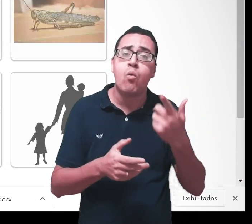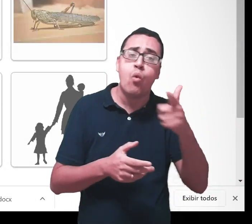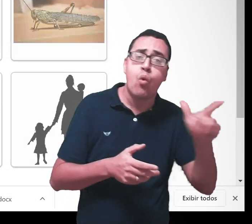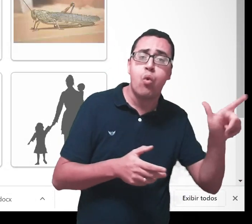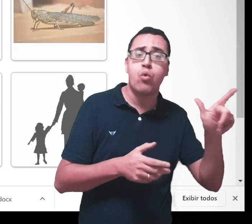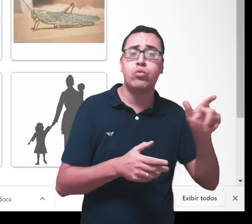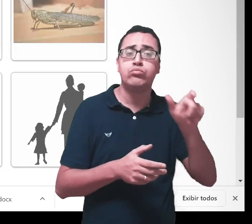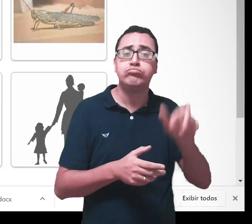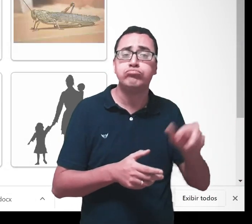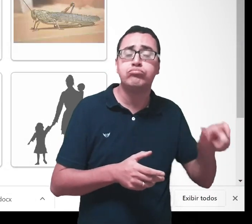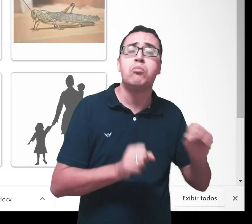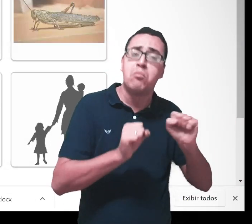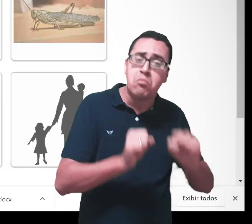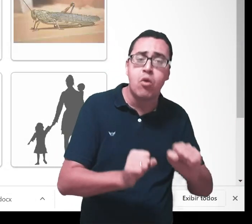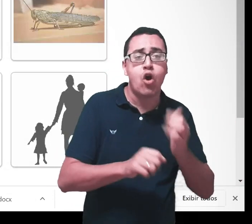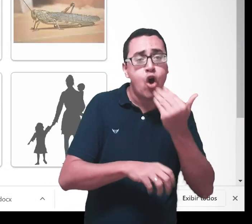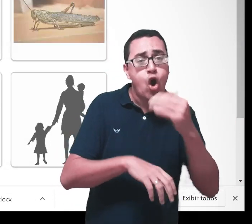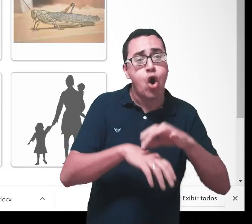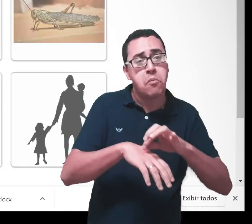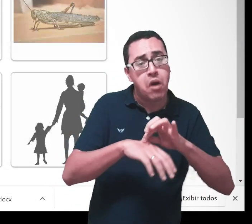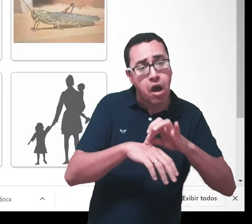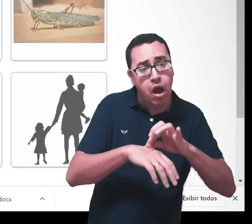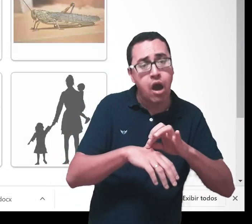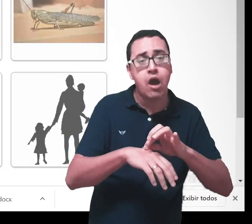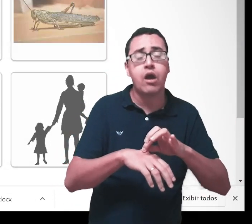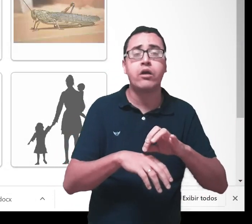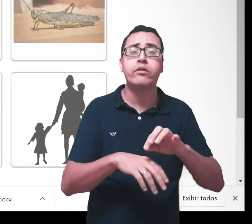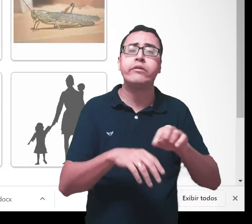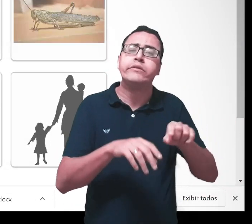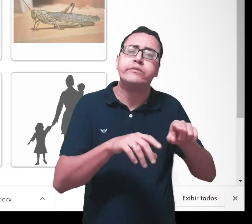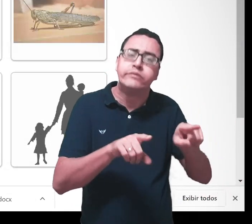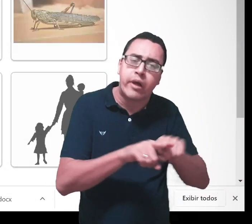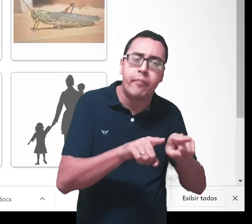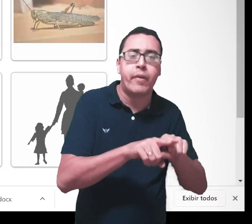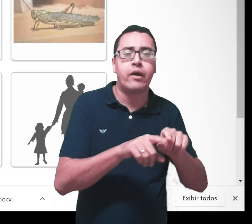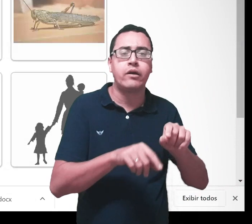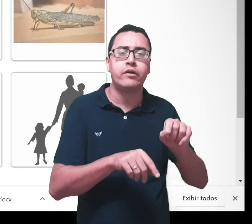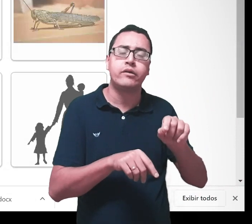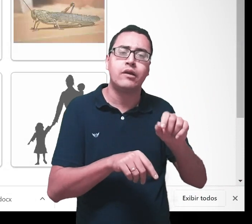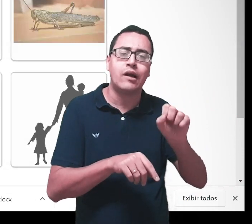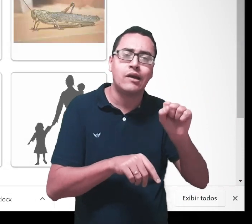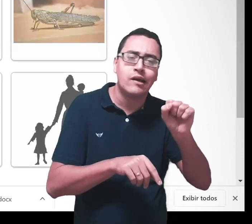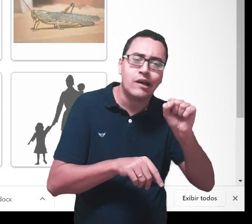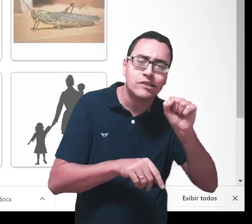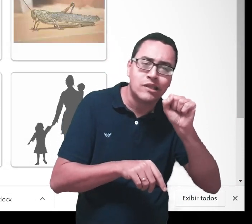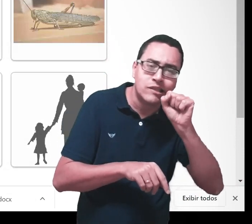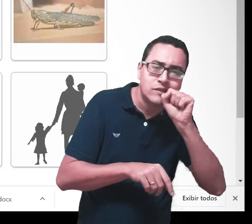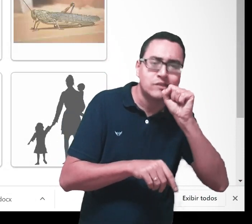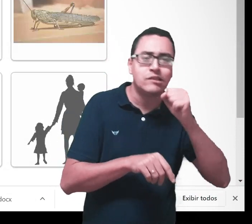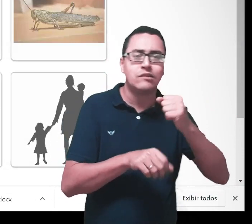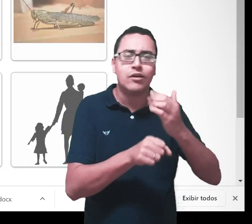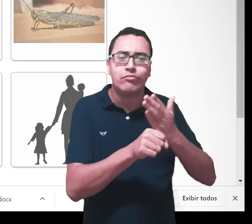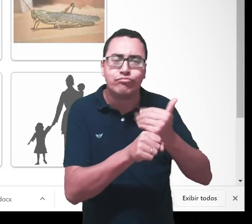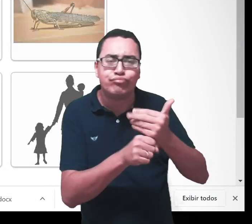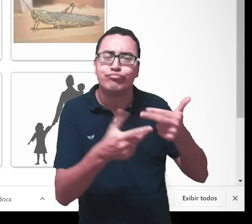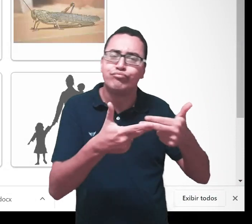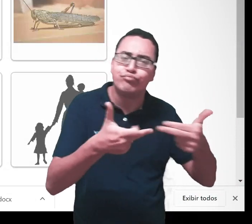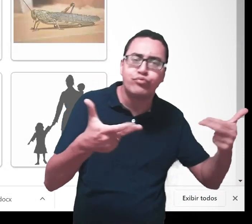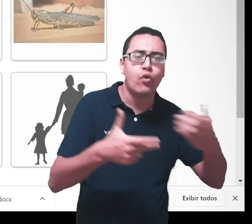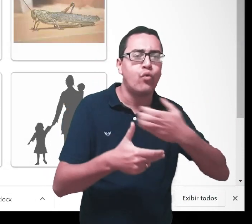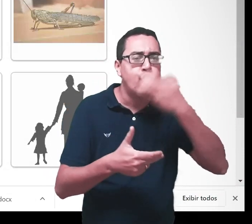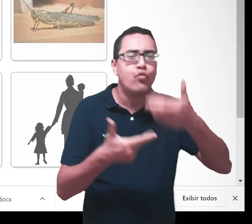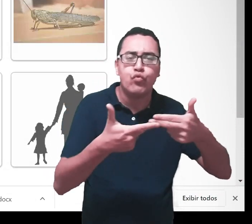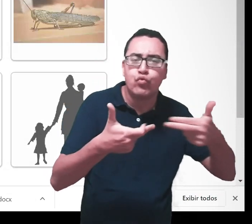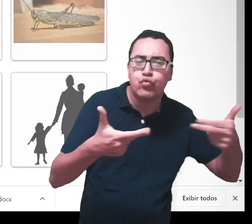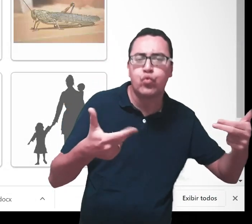se alimentar de carne, mas também podem comer legumes, frutas, né? E outras sementes,